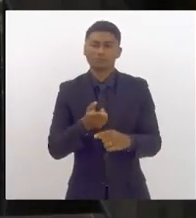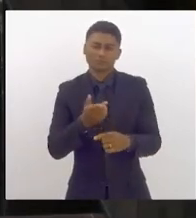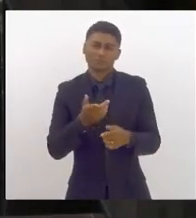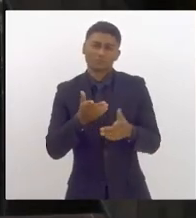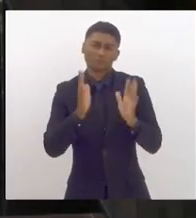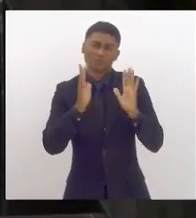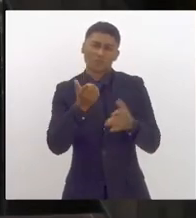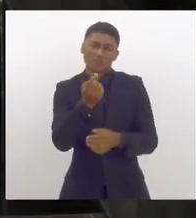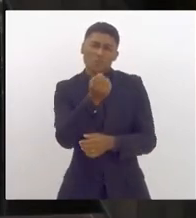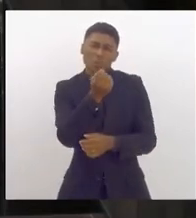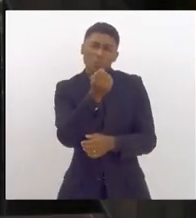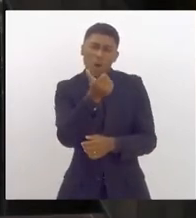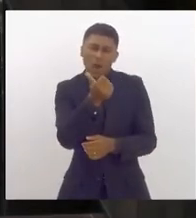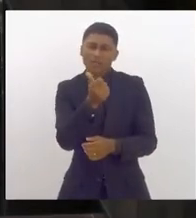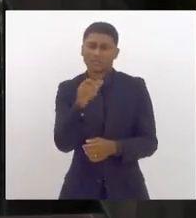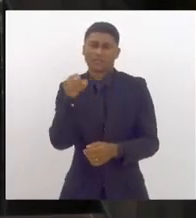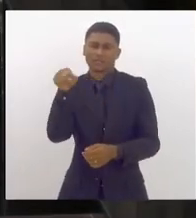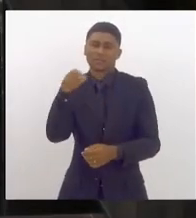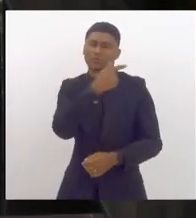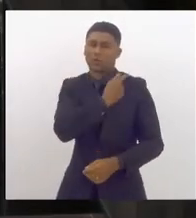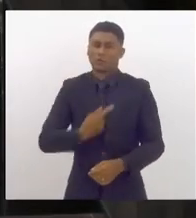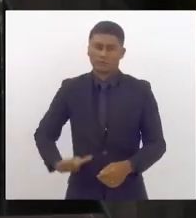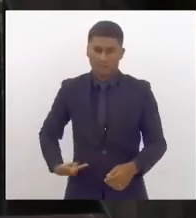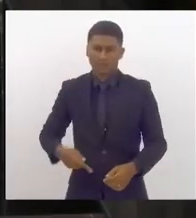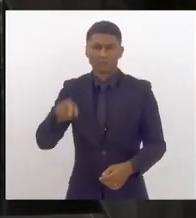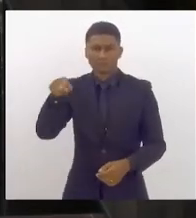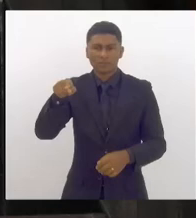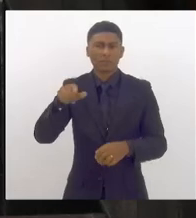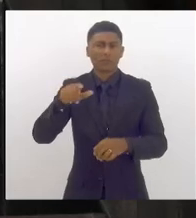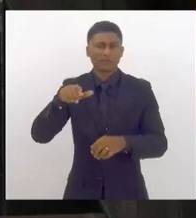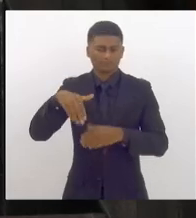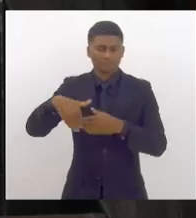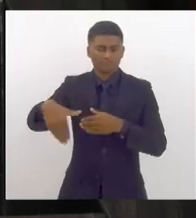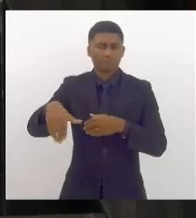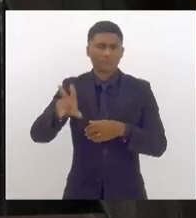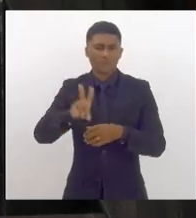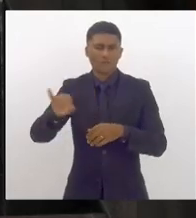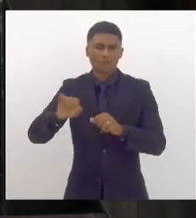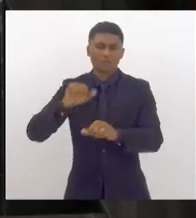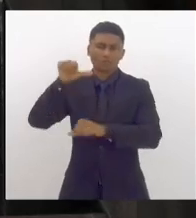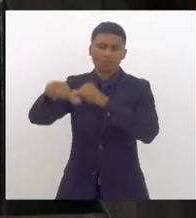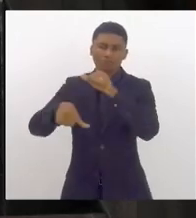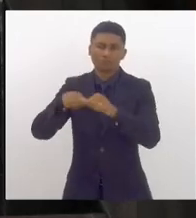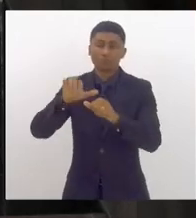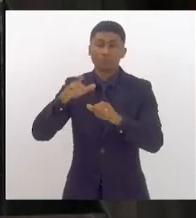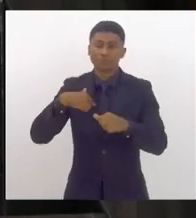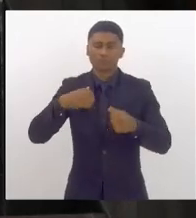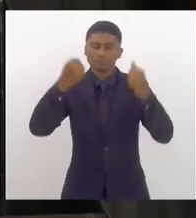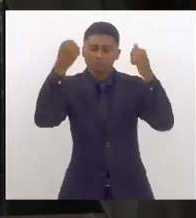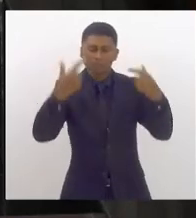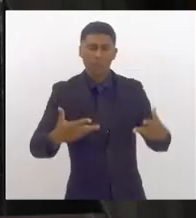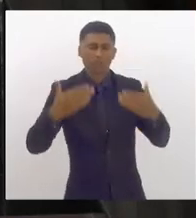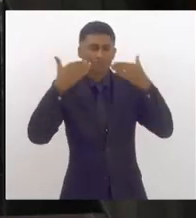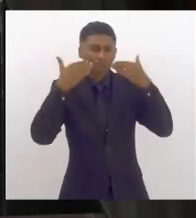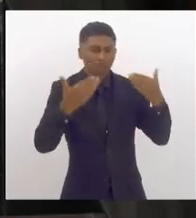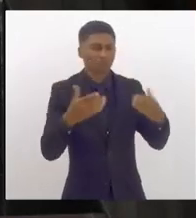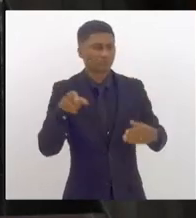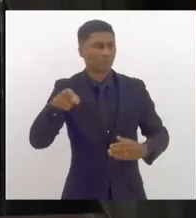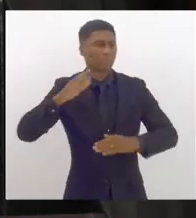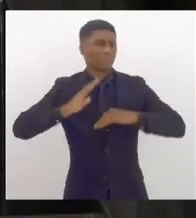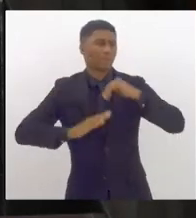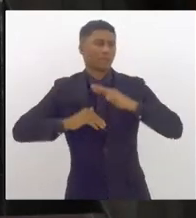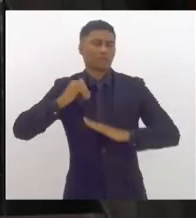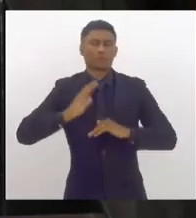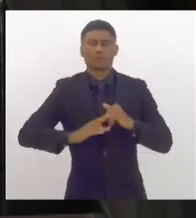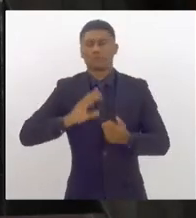de um mandato para mostrar que a incompetência é reinante e como também